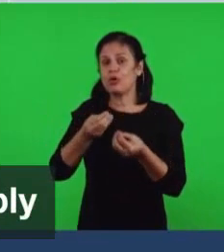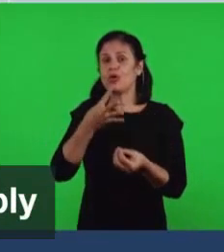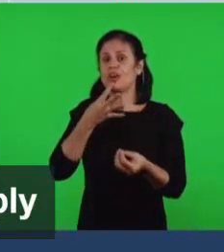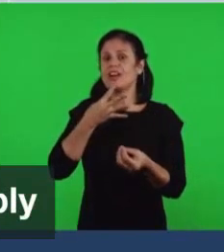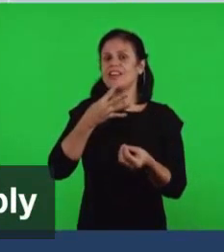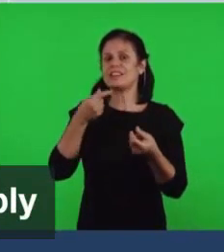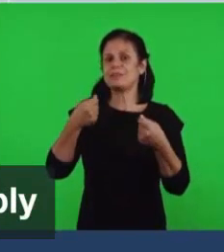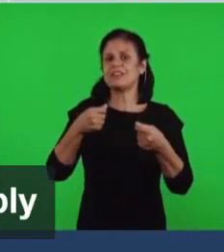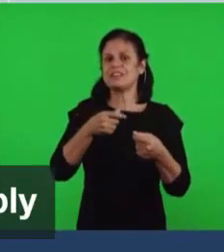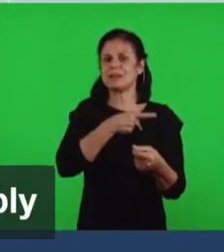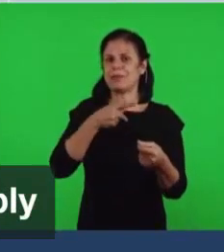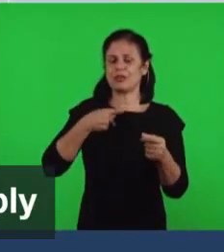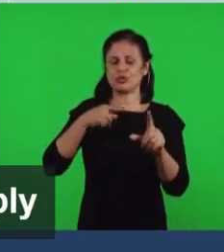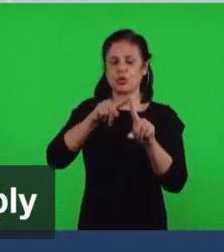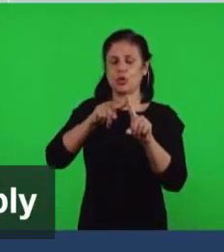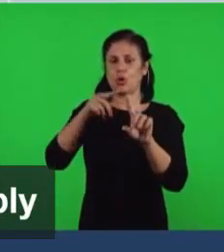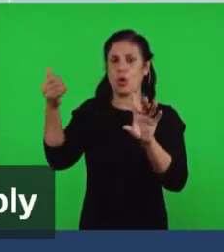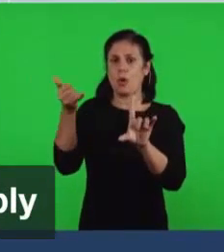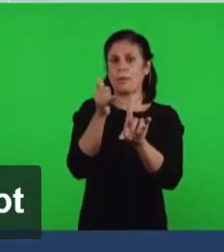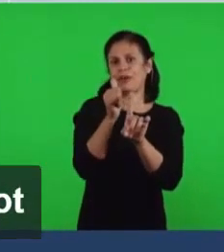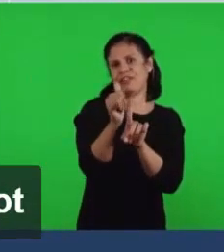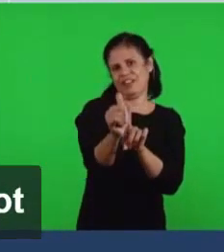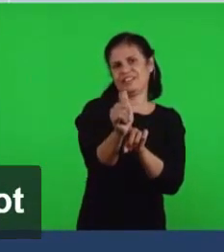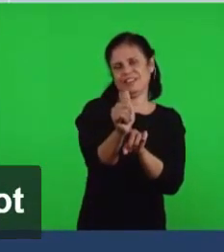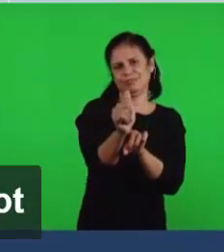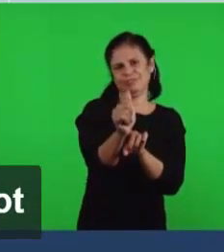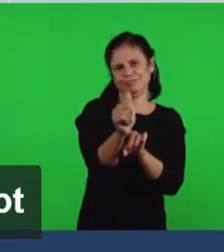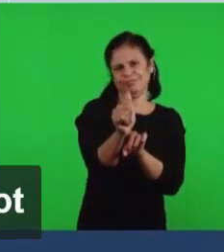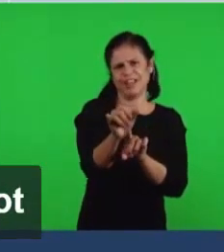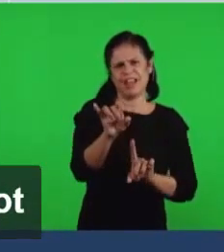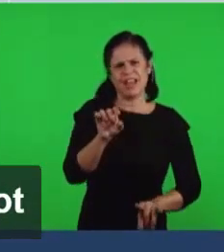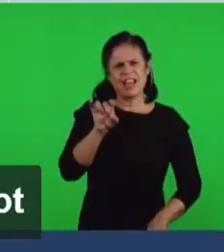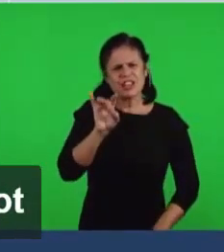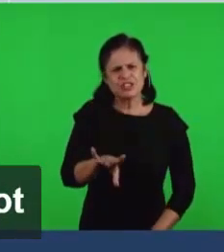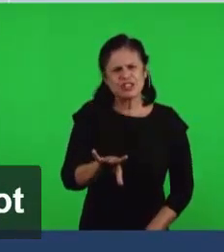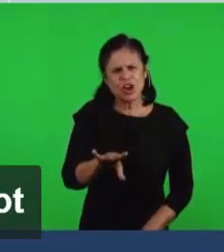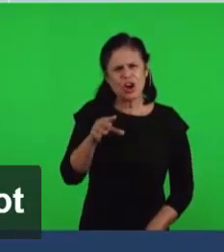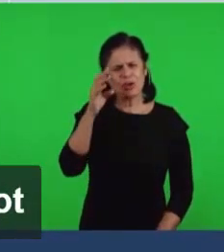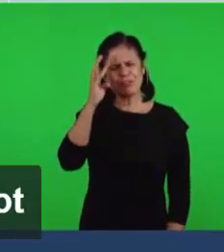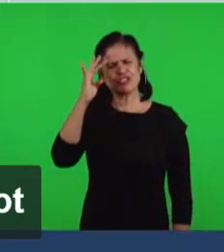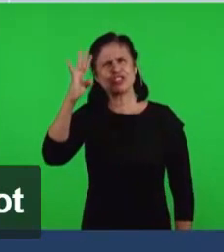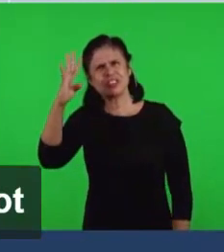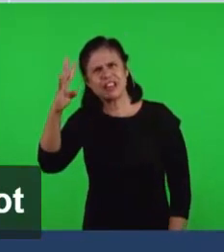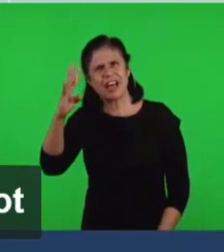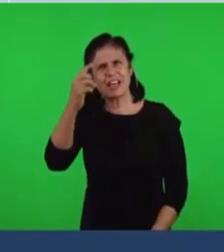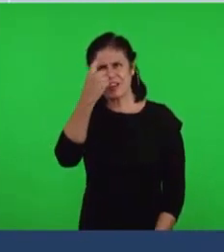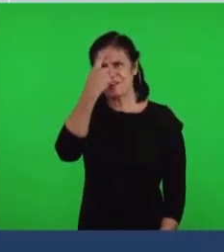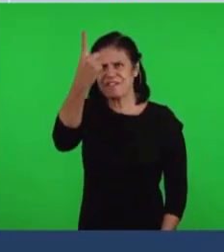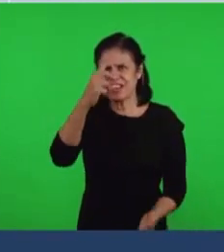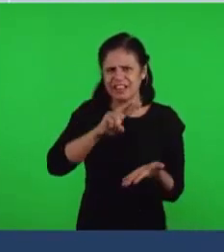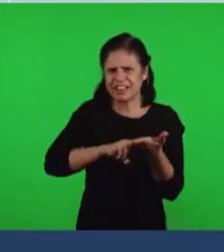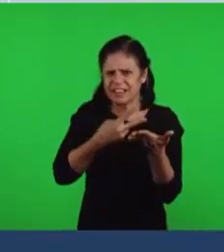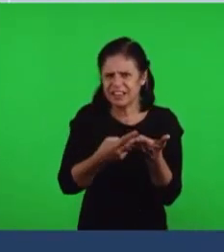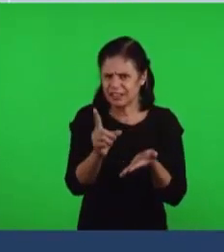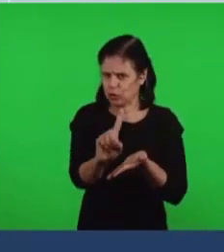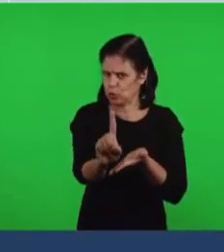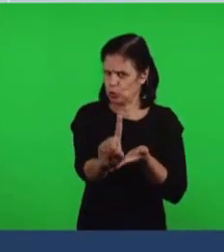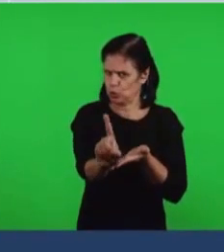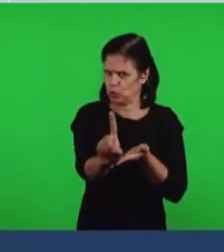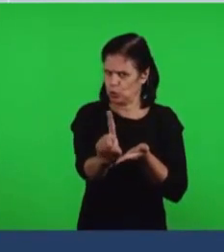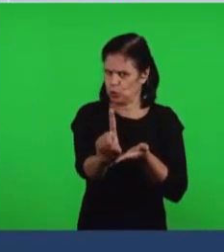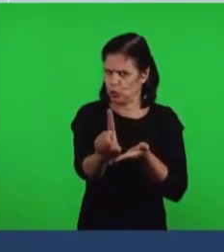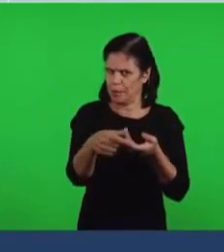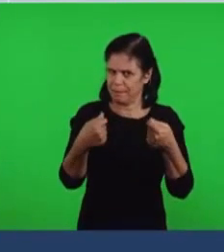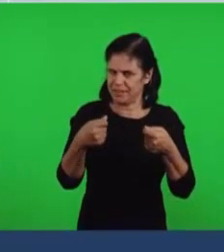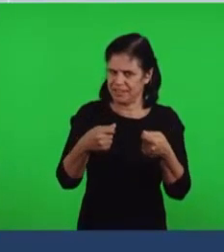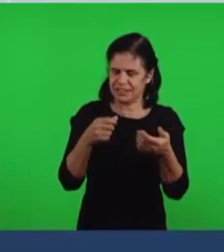profecia tem medo do profeta não é simplesmente imaginação nem interpretação não isso aqui não aqui então